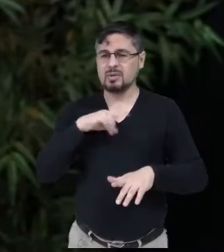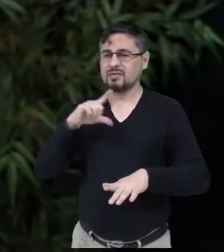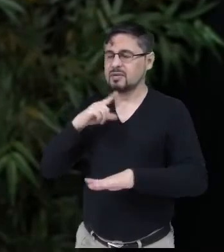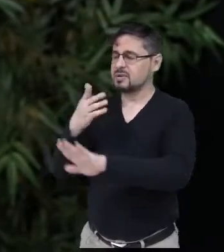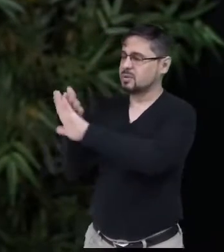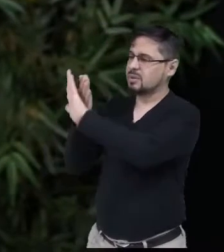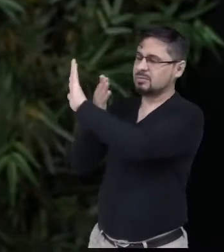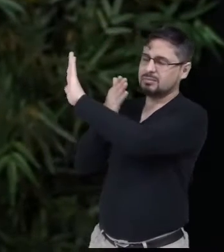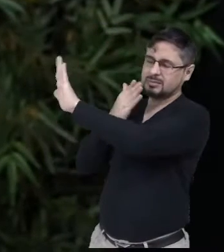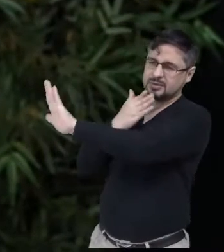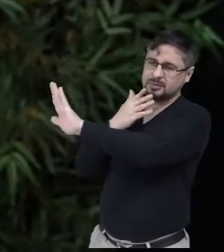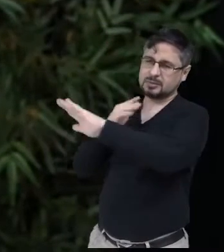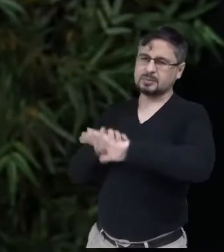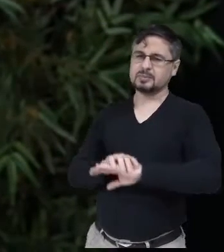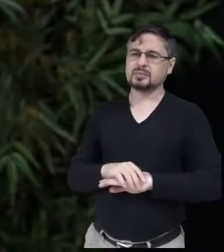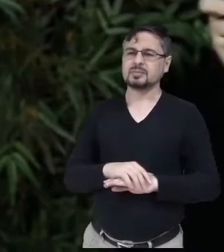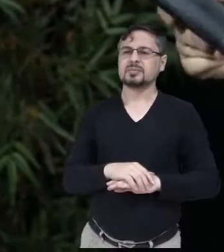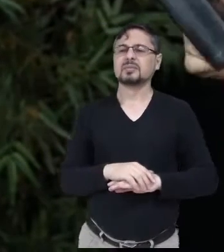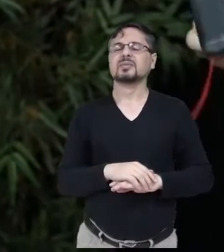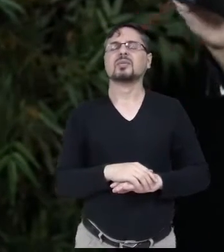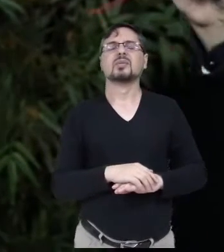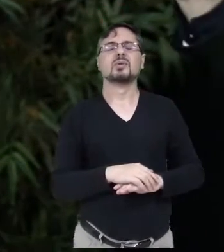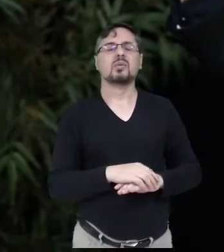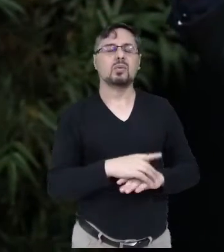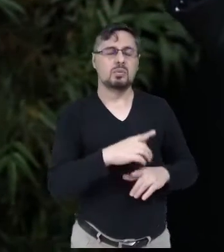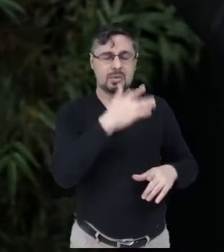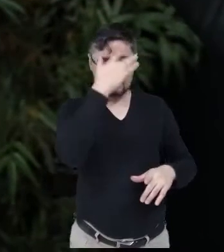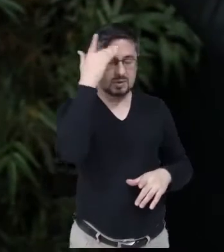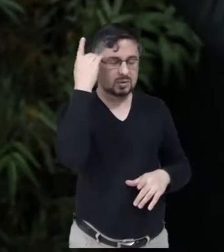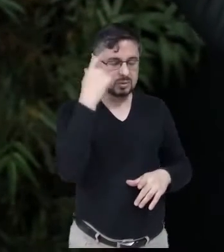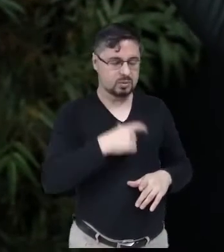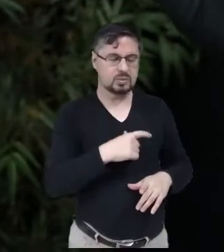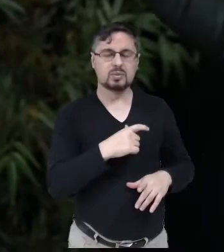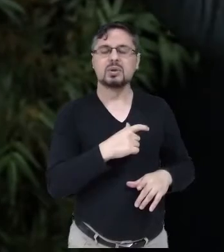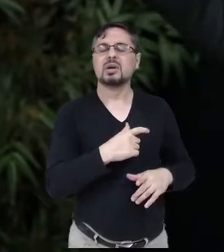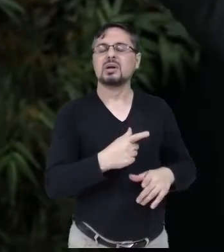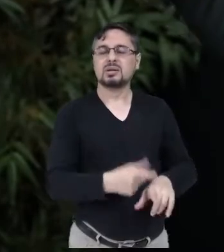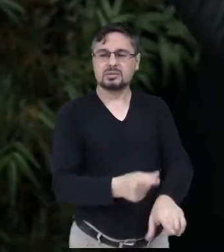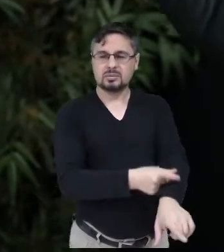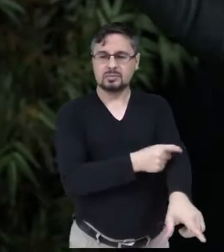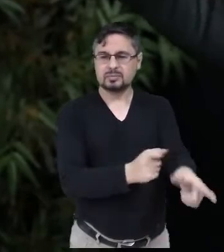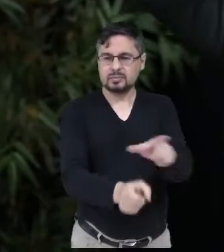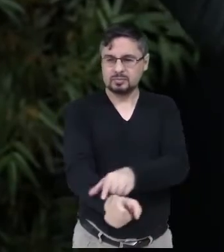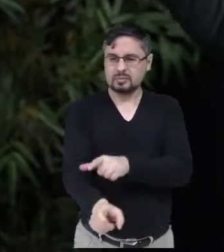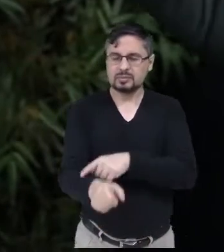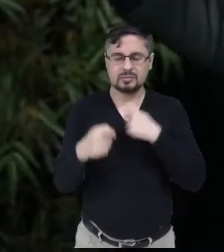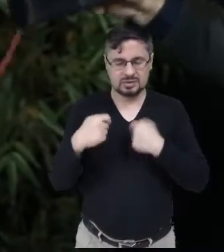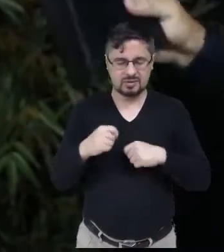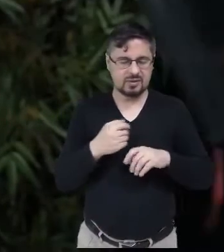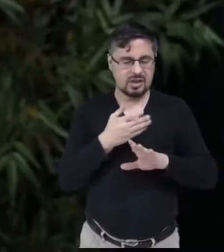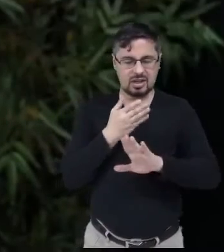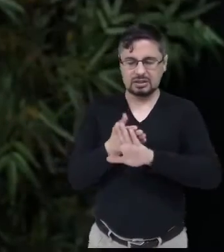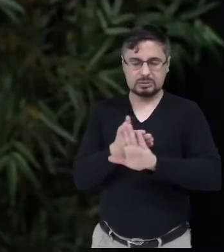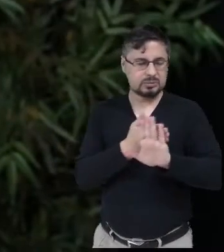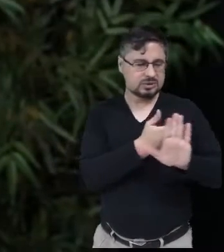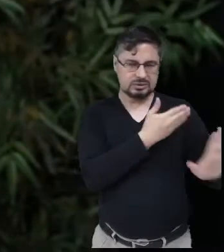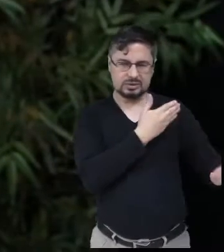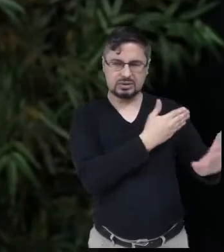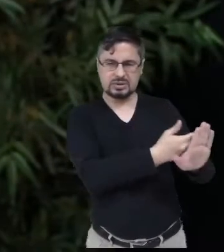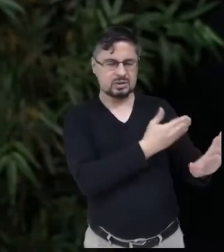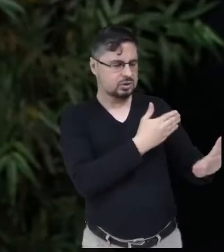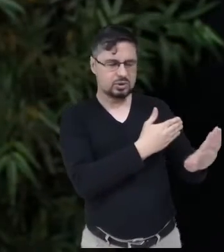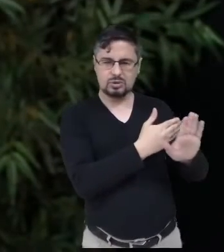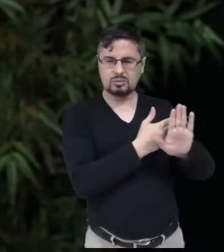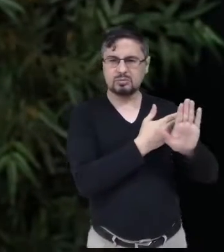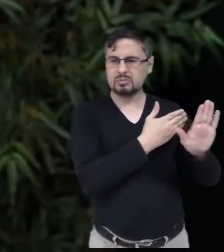13 do livro de Levítico vai mostrar isso. O leproso estava, então, ou deveria ficar isolado no acampamento de leprosos, longe dos